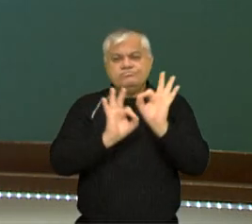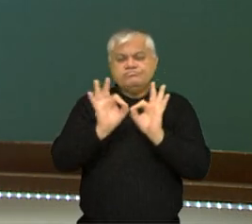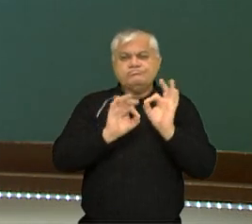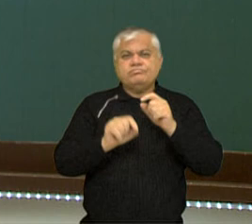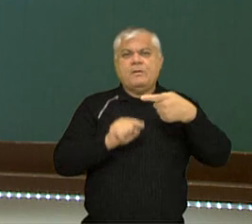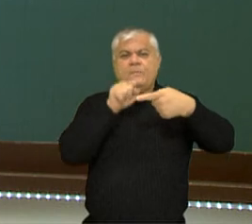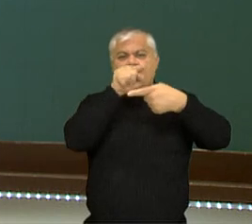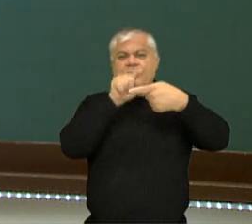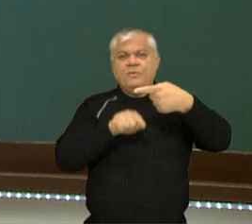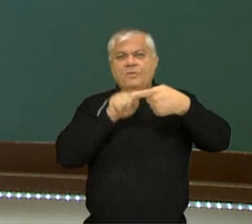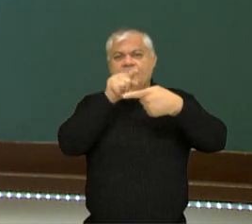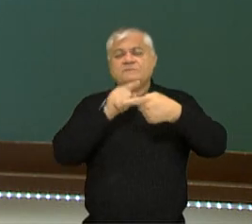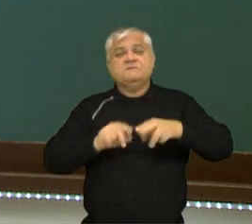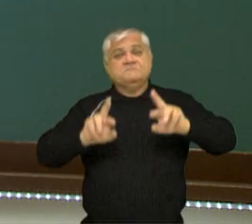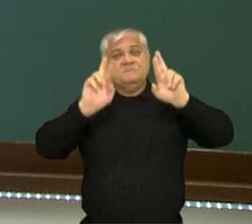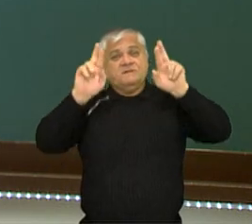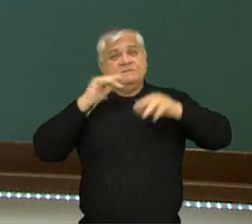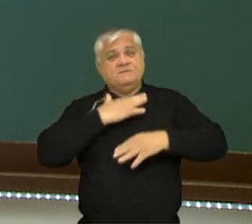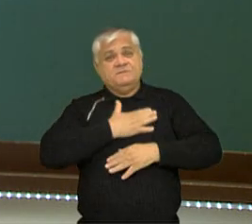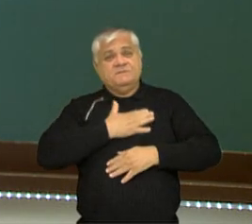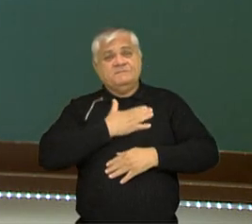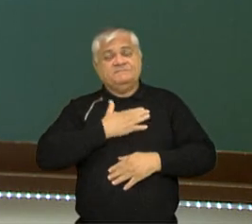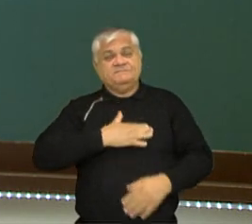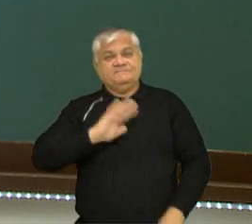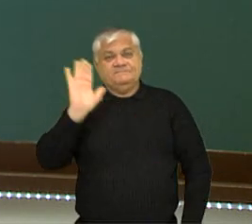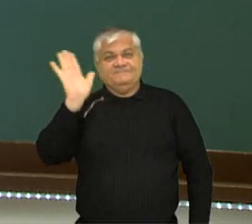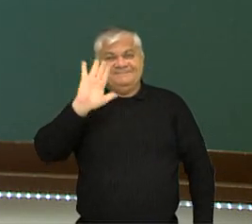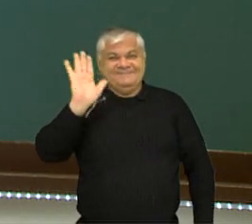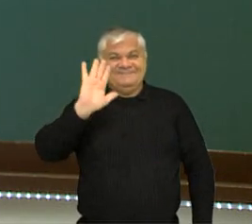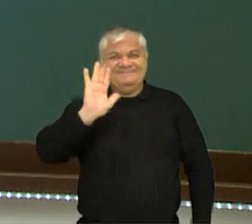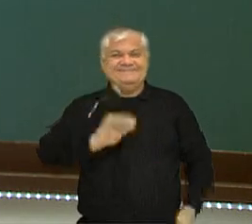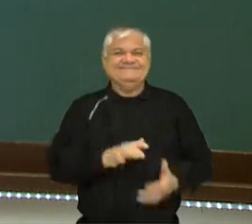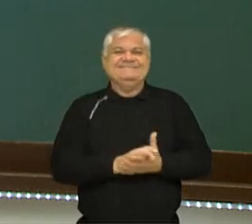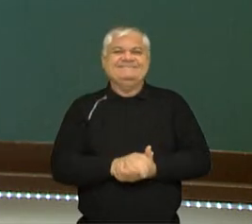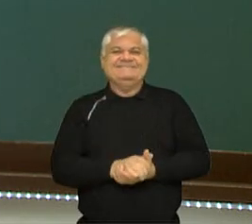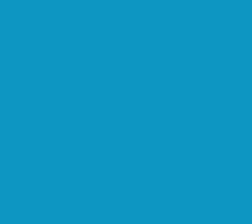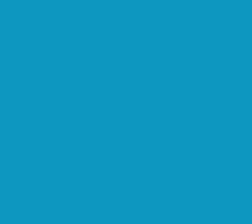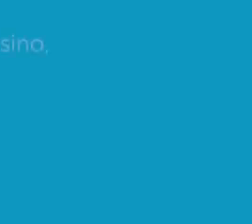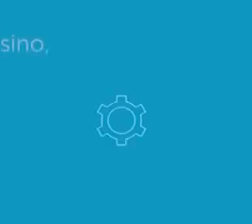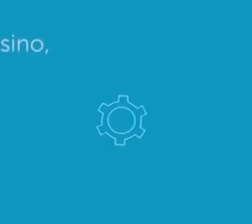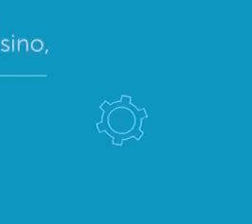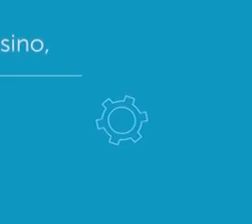envolvendo as potências. Espero que vocês tenham gostado e até breve!